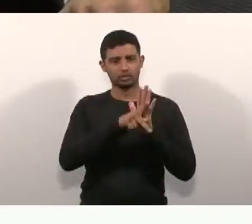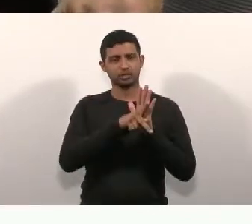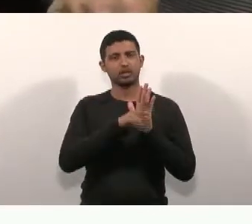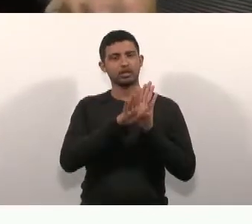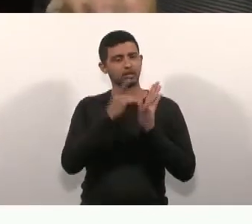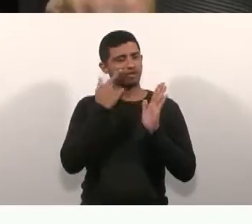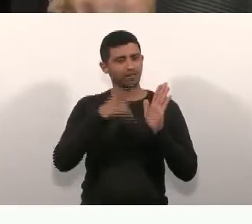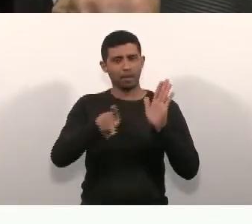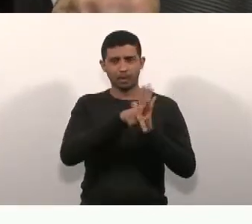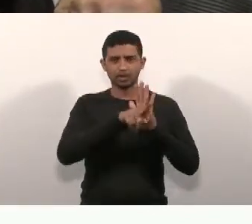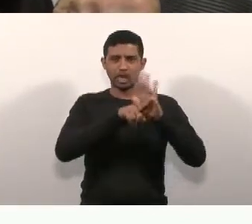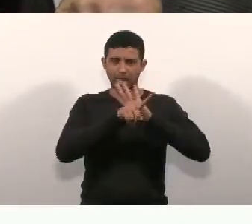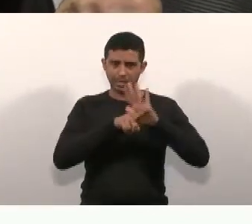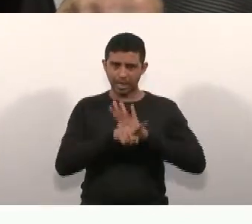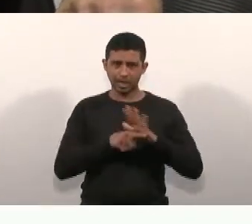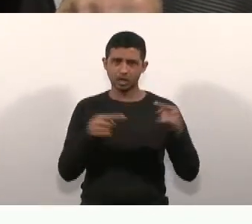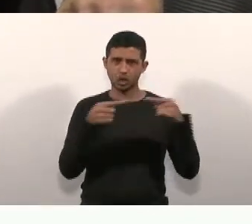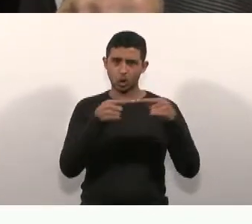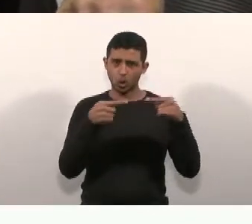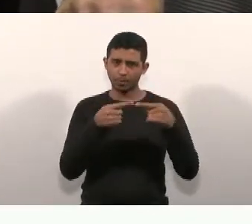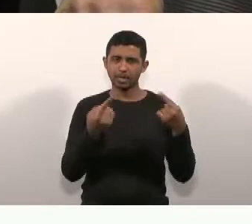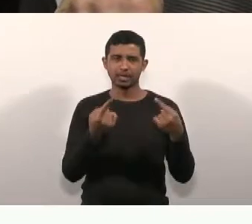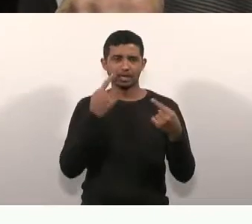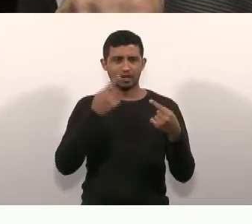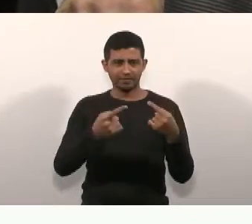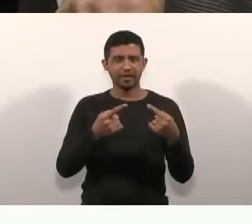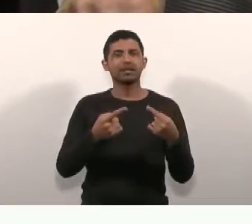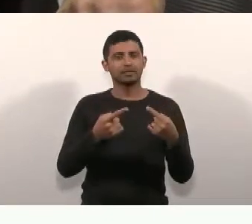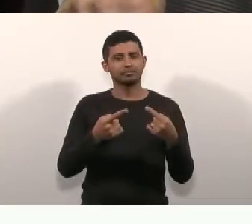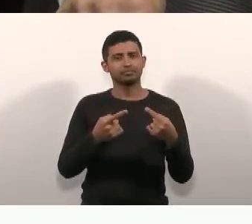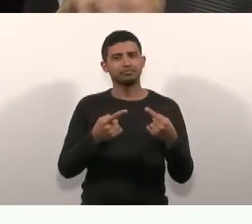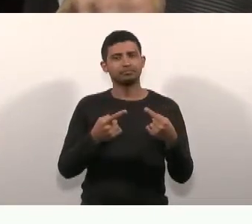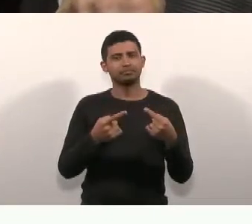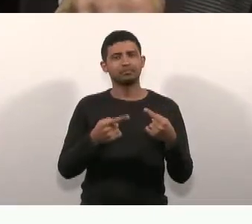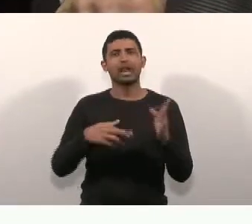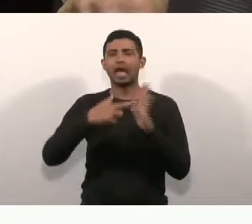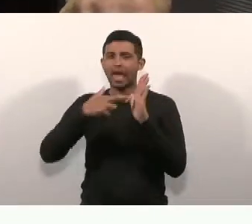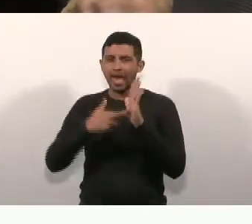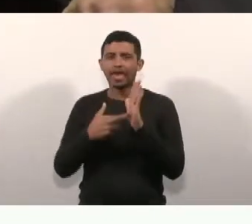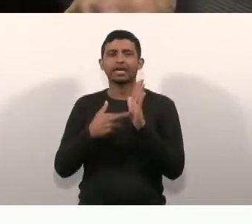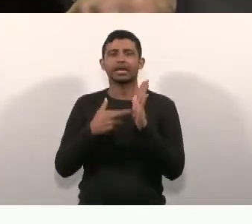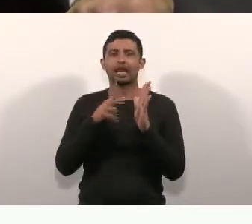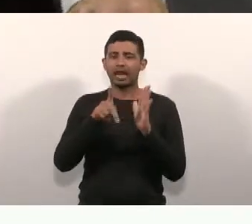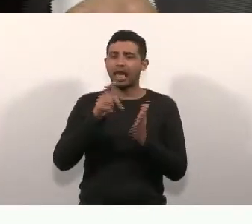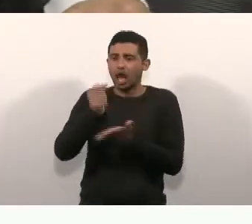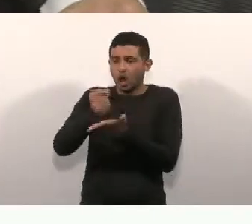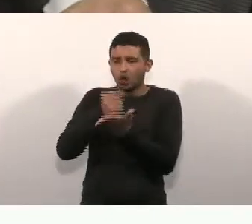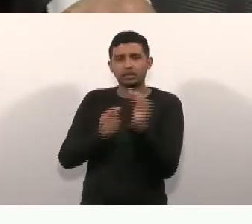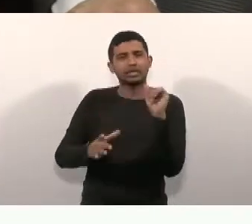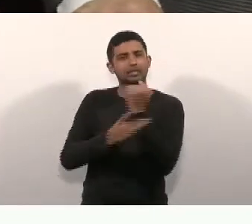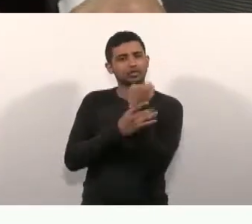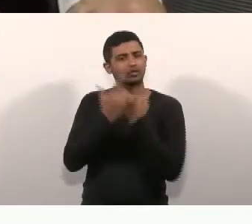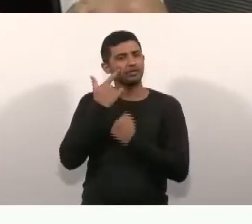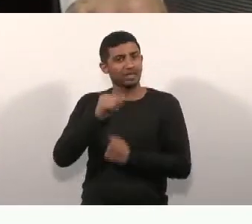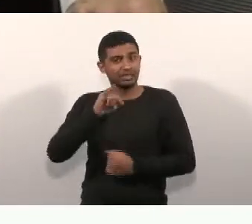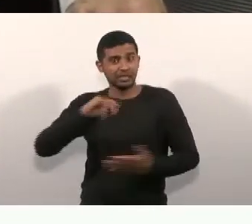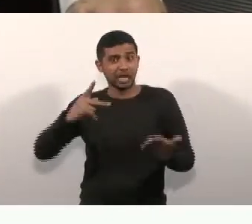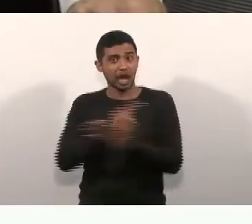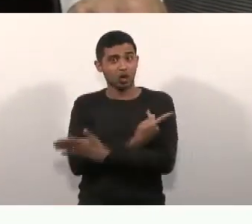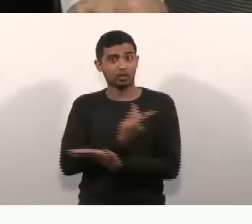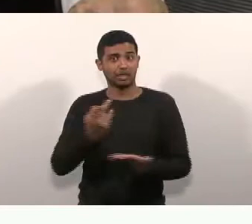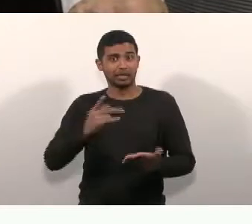em análise estar de acordo com as práticas mais prudentes do mercado ao contratar seguros para ressarcir eventuais danos dentro